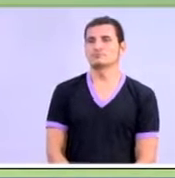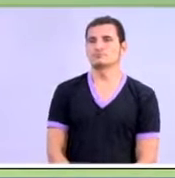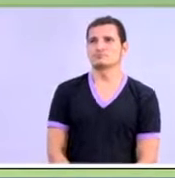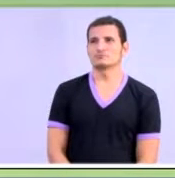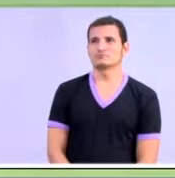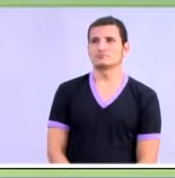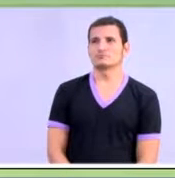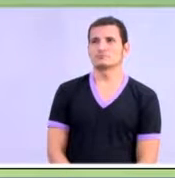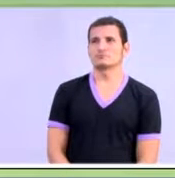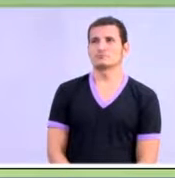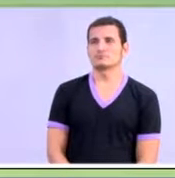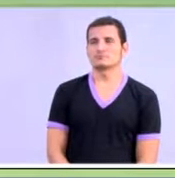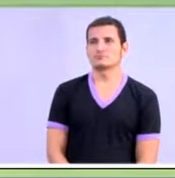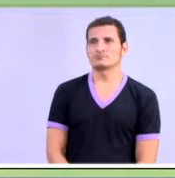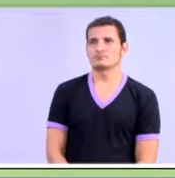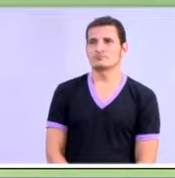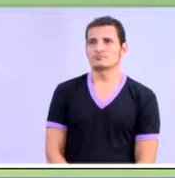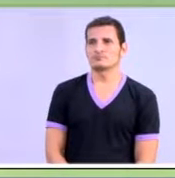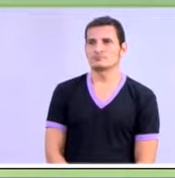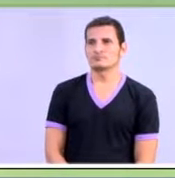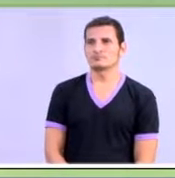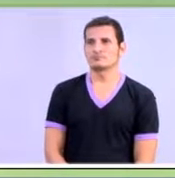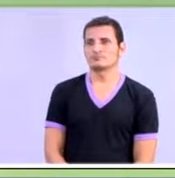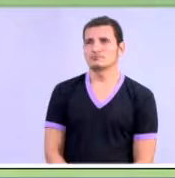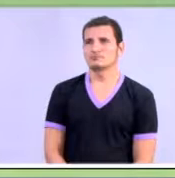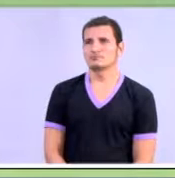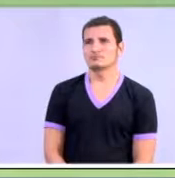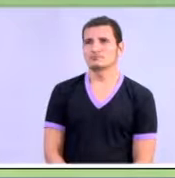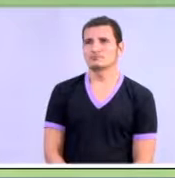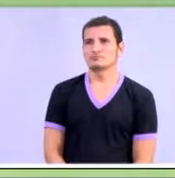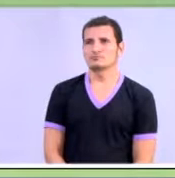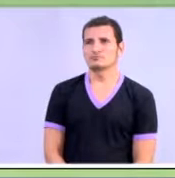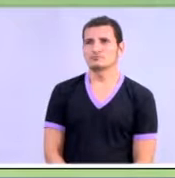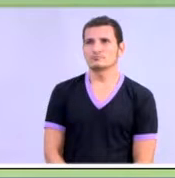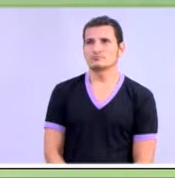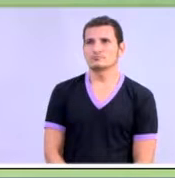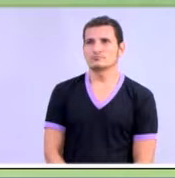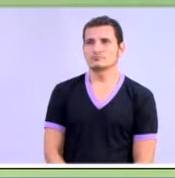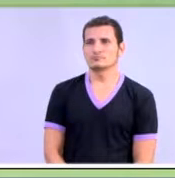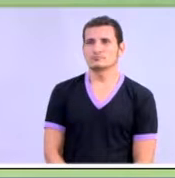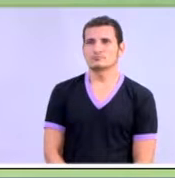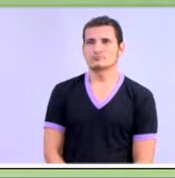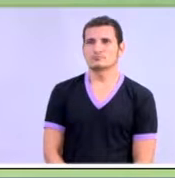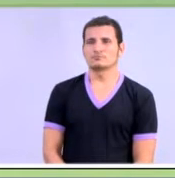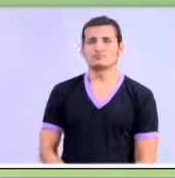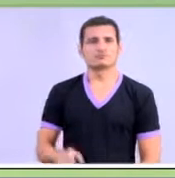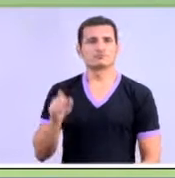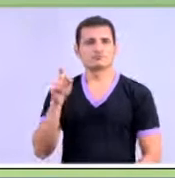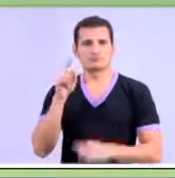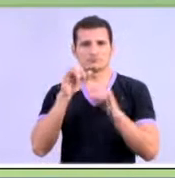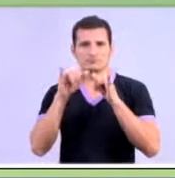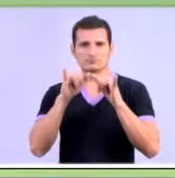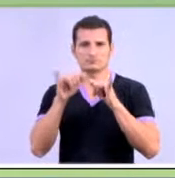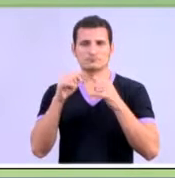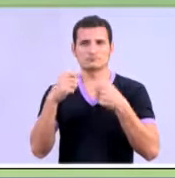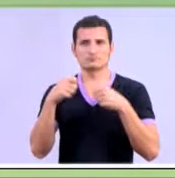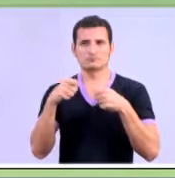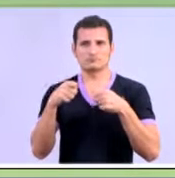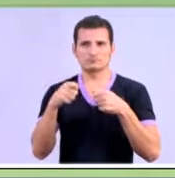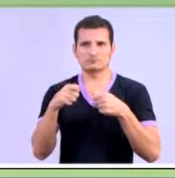No caso, vamos dar uma olhada aqui no sacar novamente. Qual a informação que eu preciso